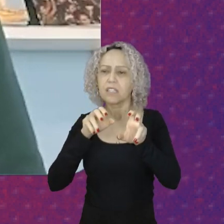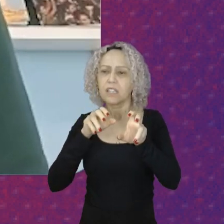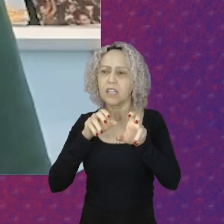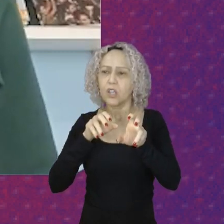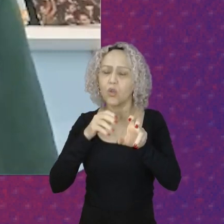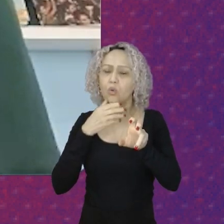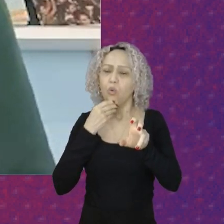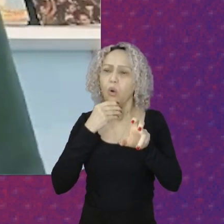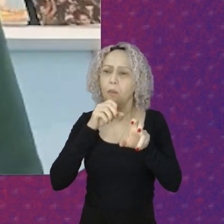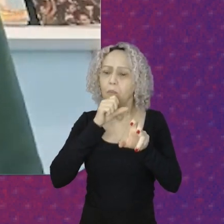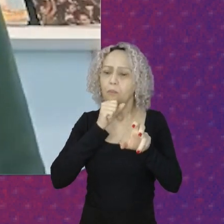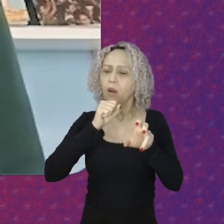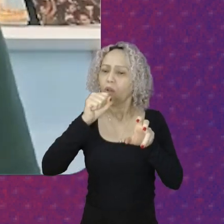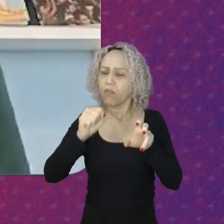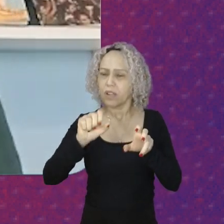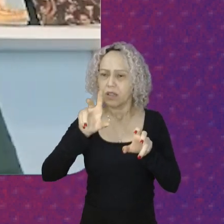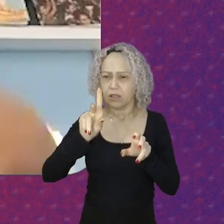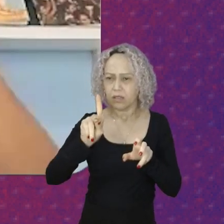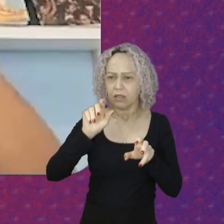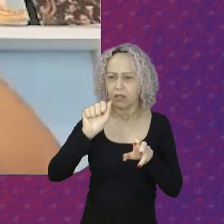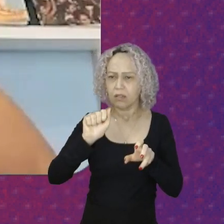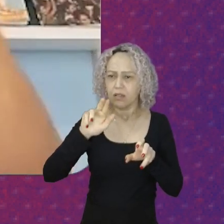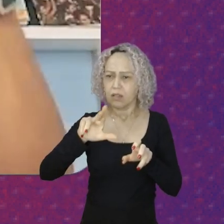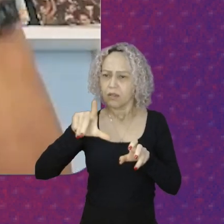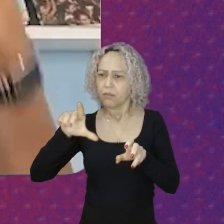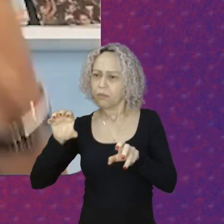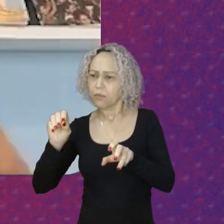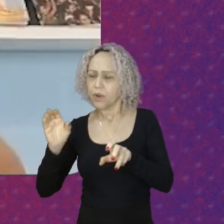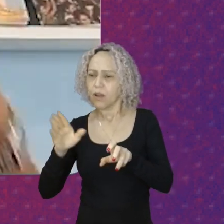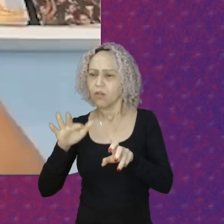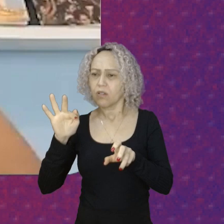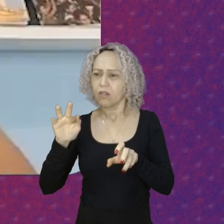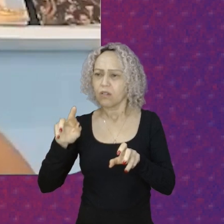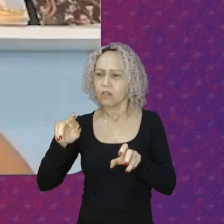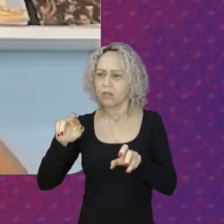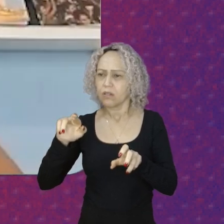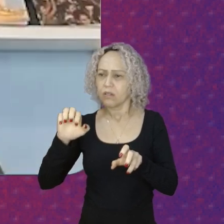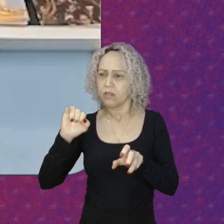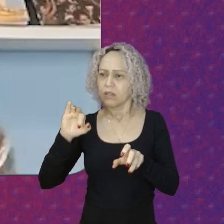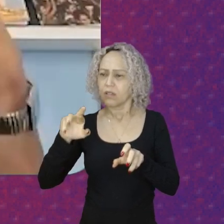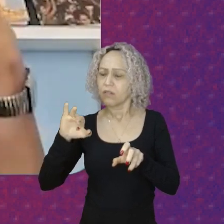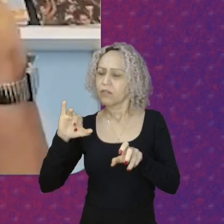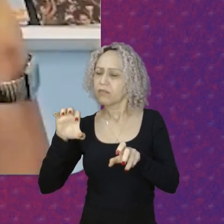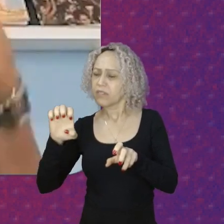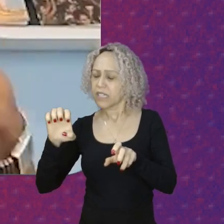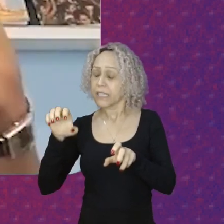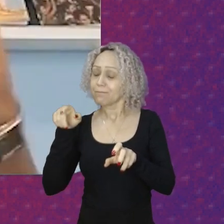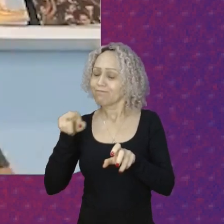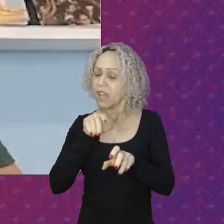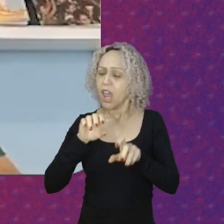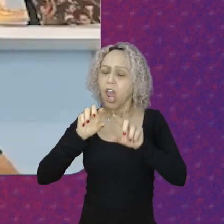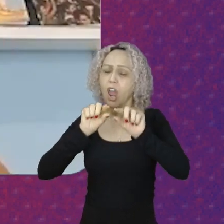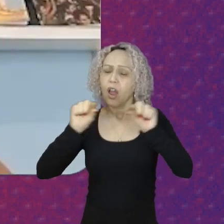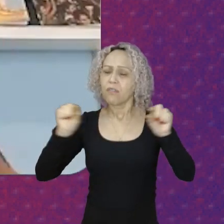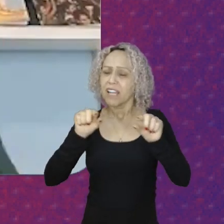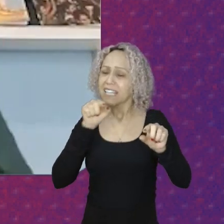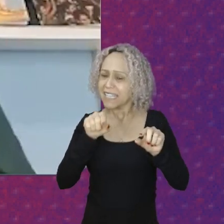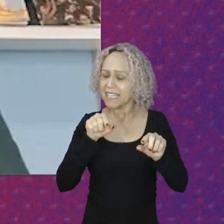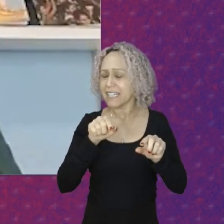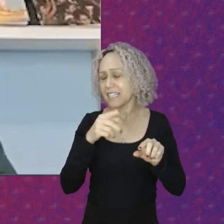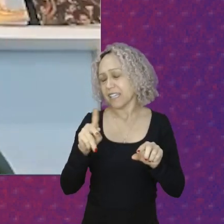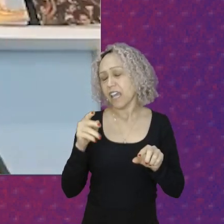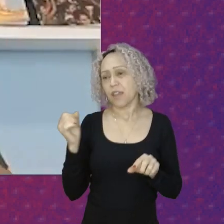fazem com que a gente reflita. E gostaria que depois, quando vocês assistirem essa aula, que vocês possam, na